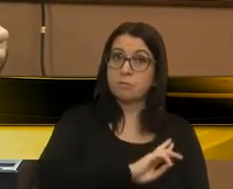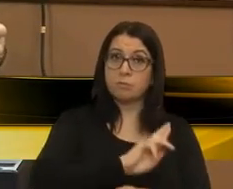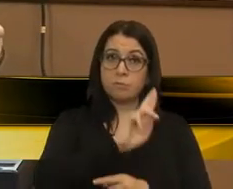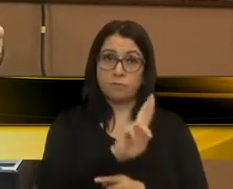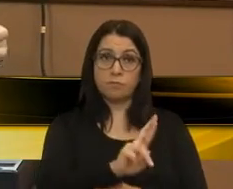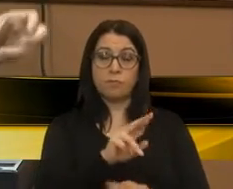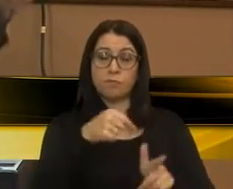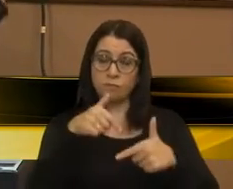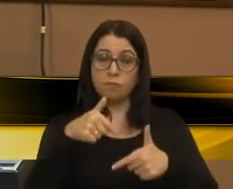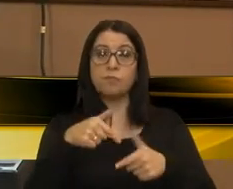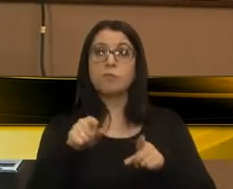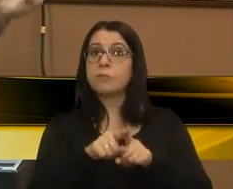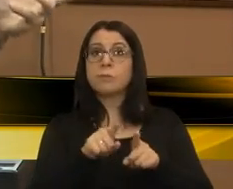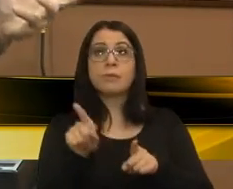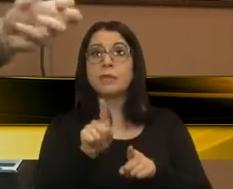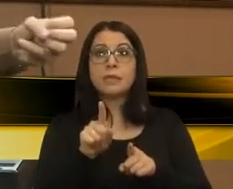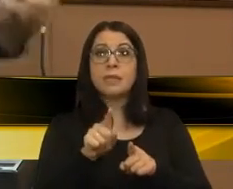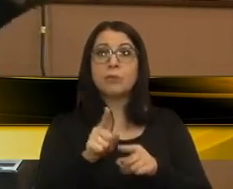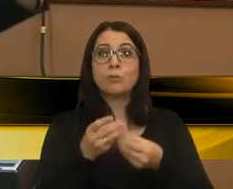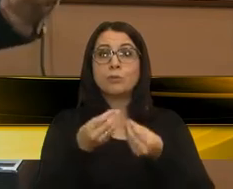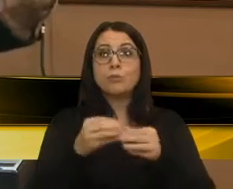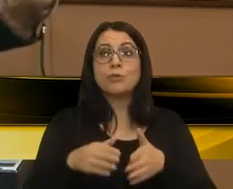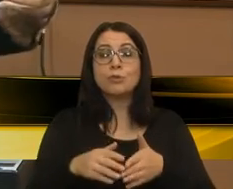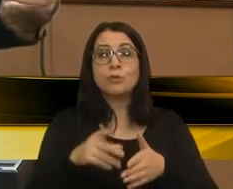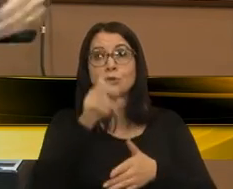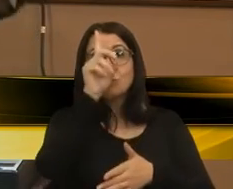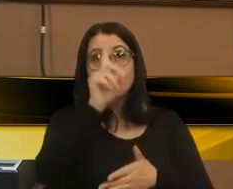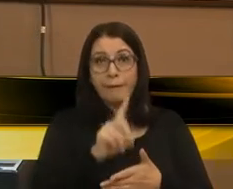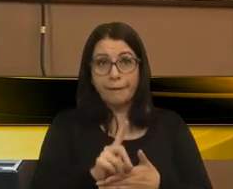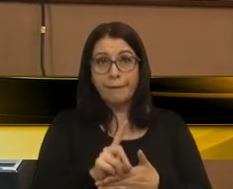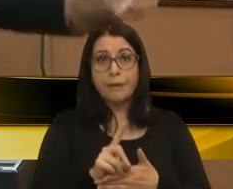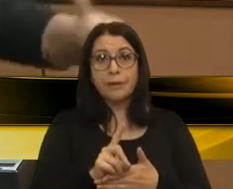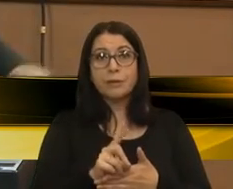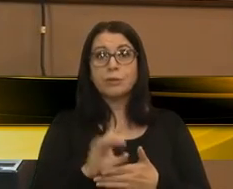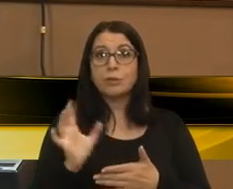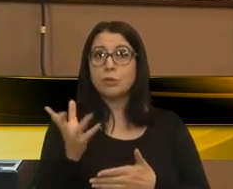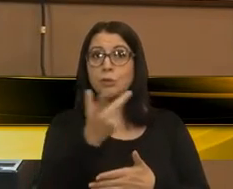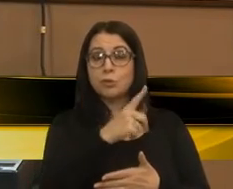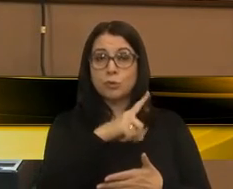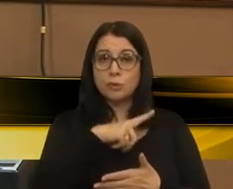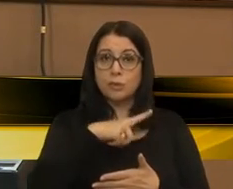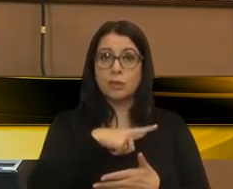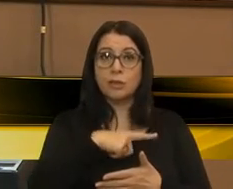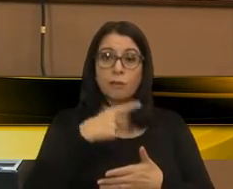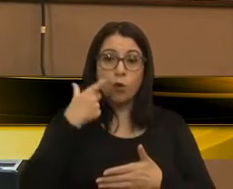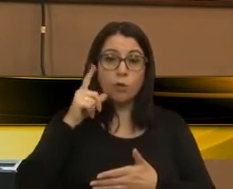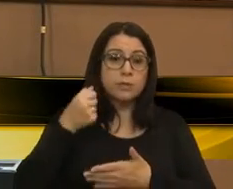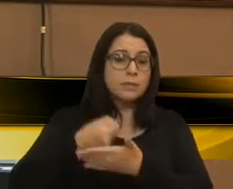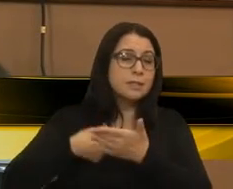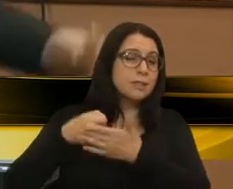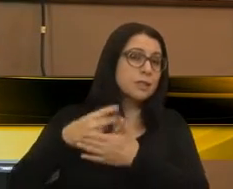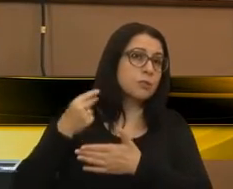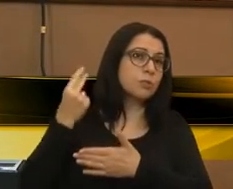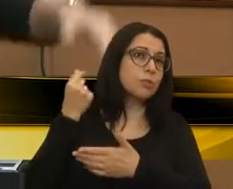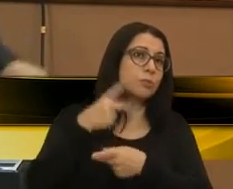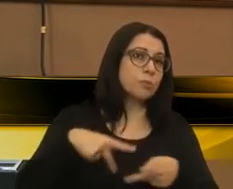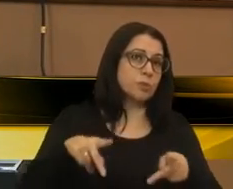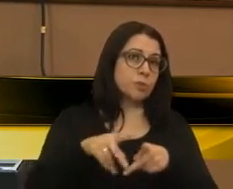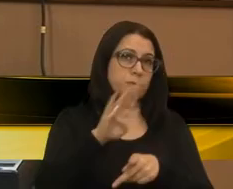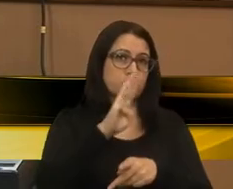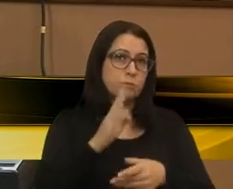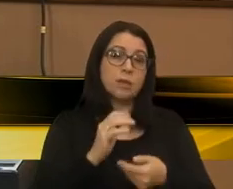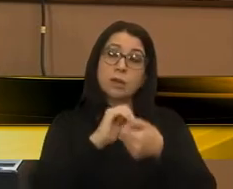dos trabalhadores e que não comprometam os direitos que, a duras penas, foram conquistados pela população brasileira. De resto,